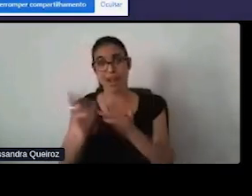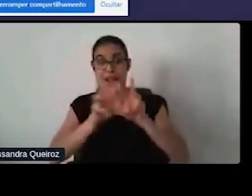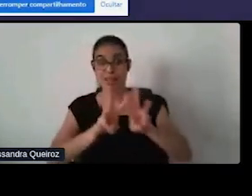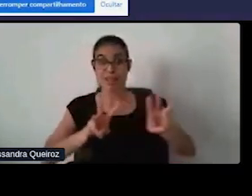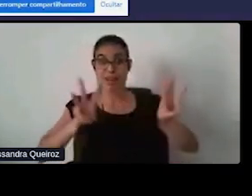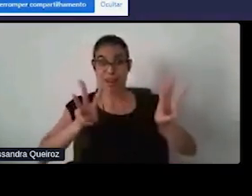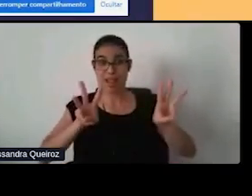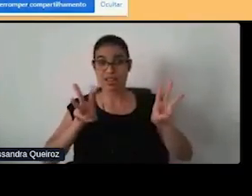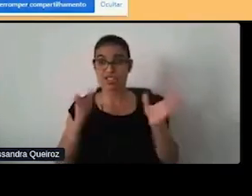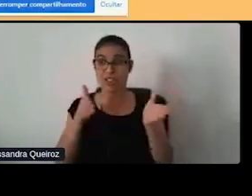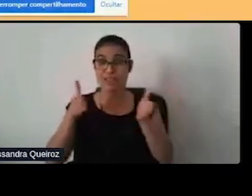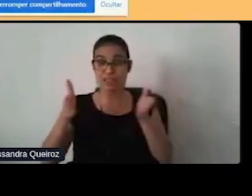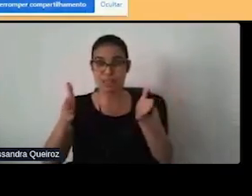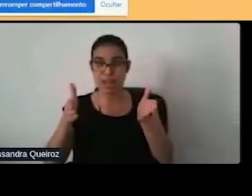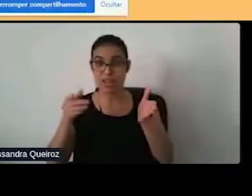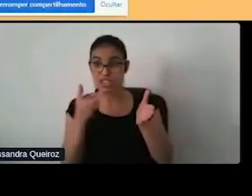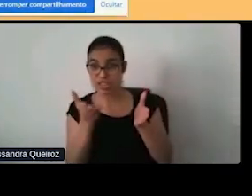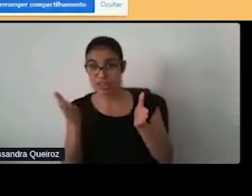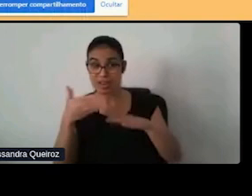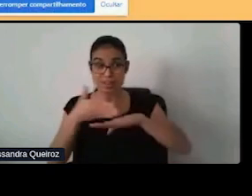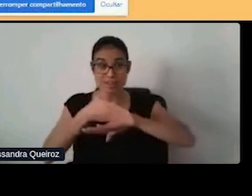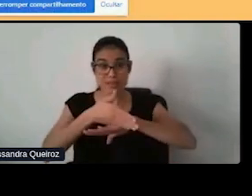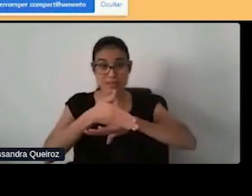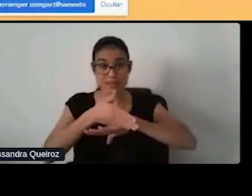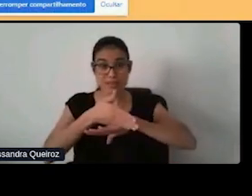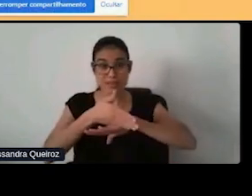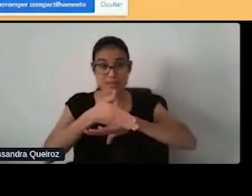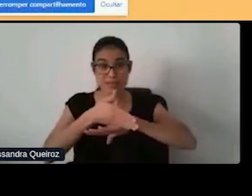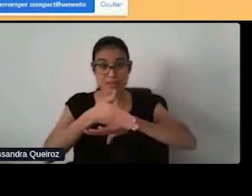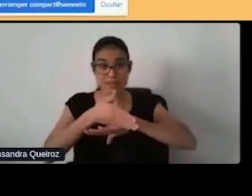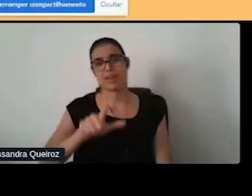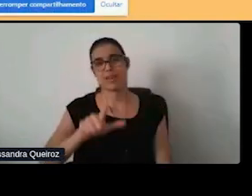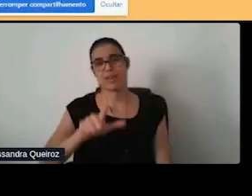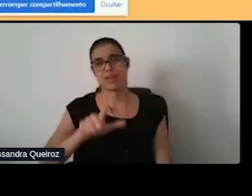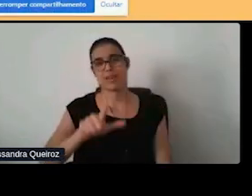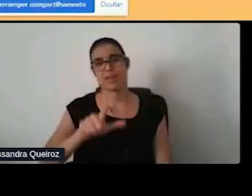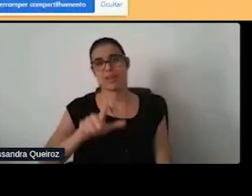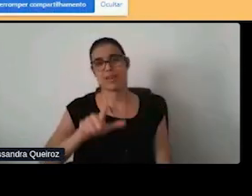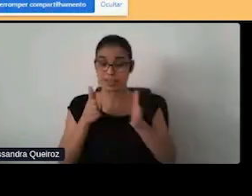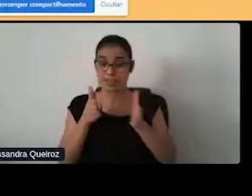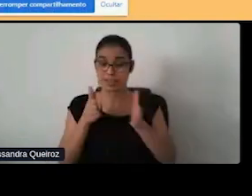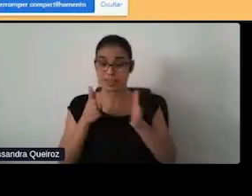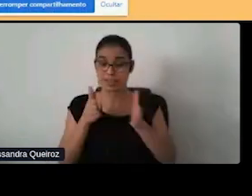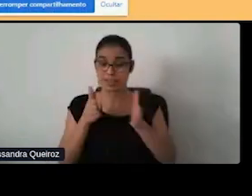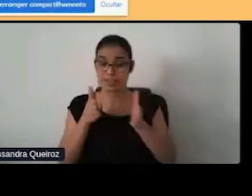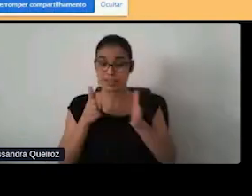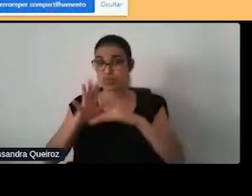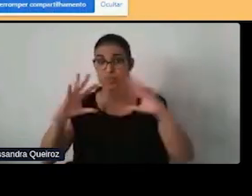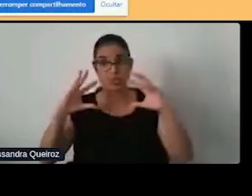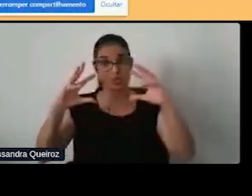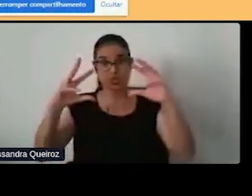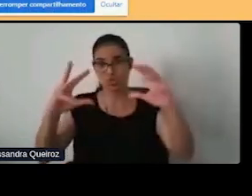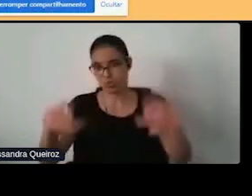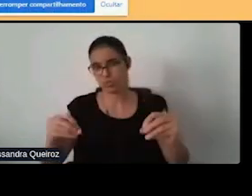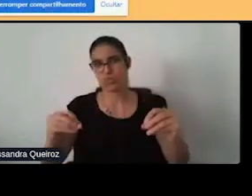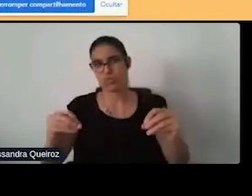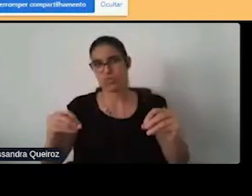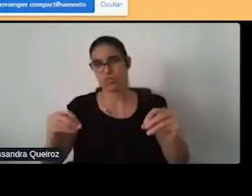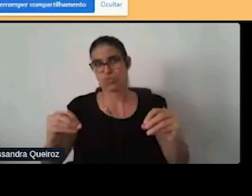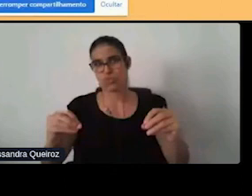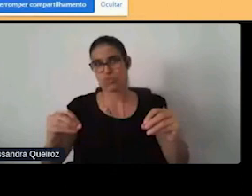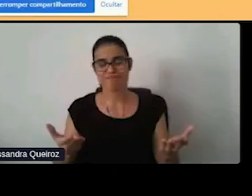até. Então, assim, a acessibilidade ela traz benefício para todos. Essa é a mensagem que eu quero deixar aqui no final.